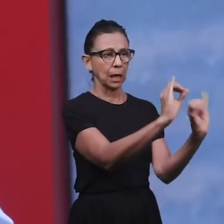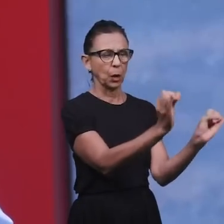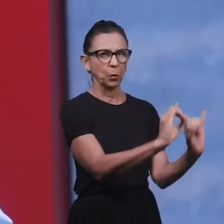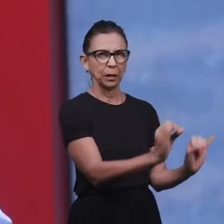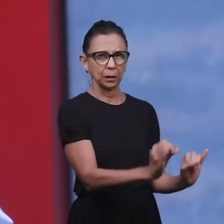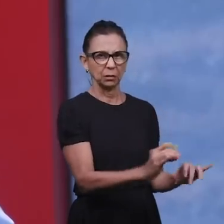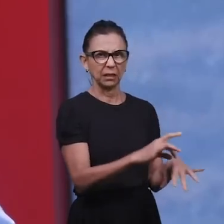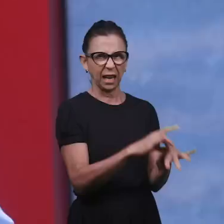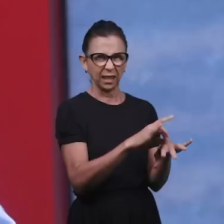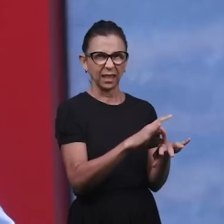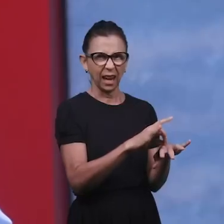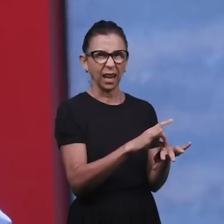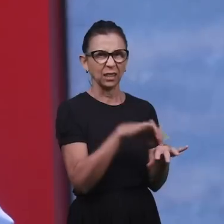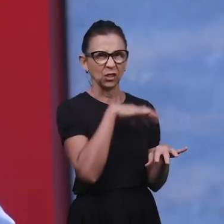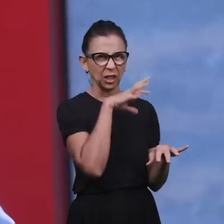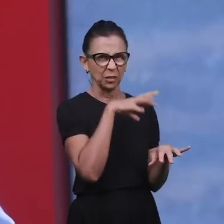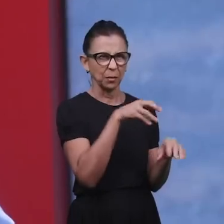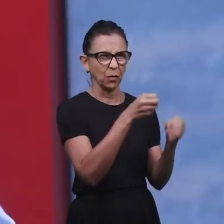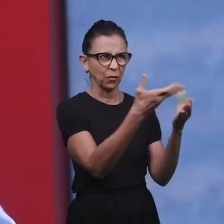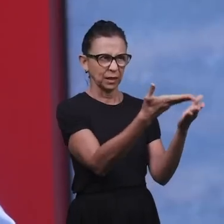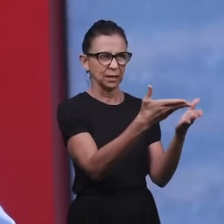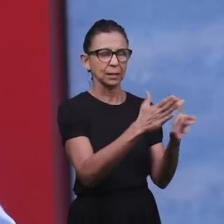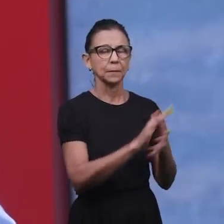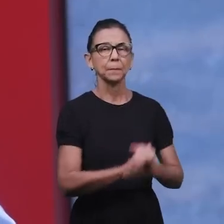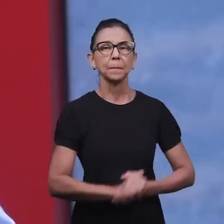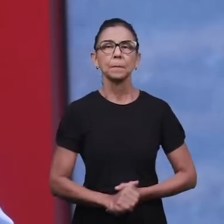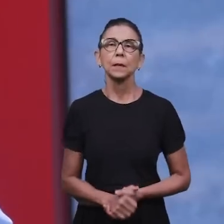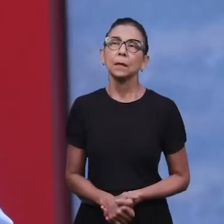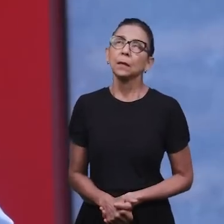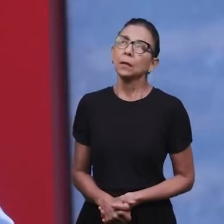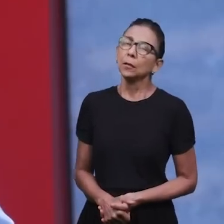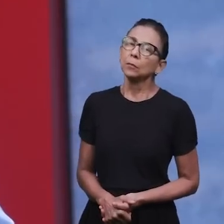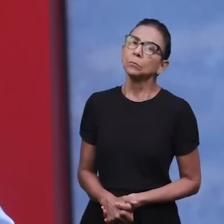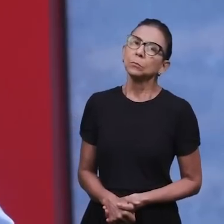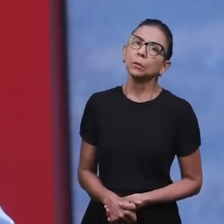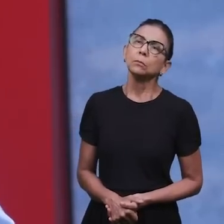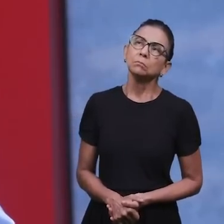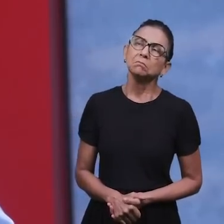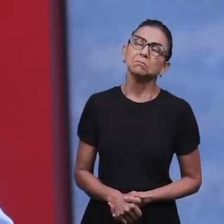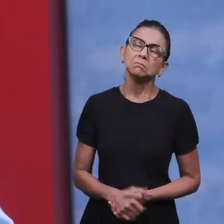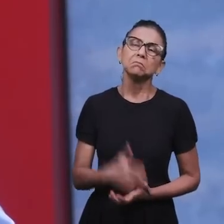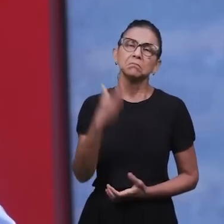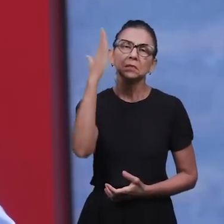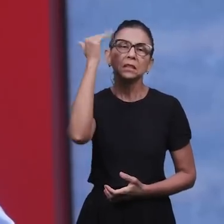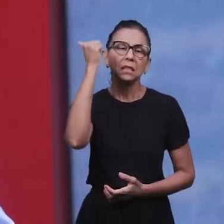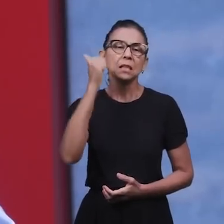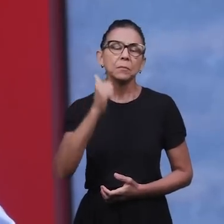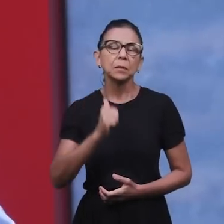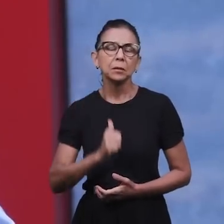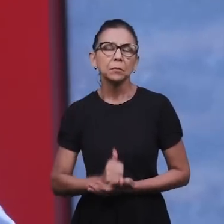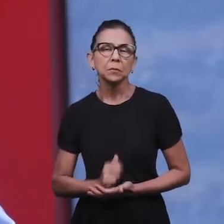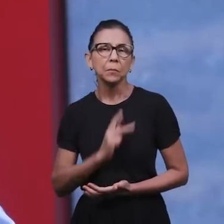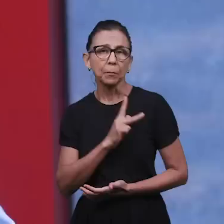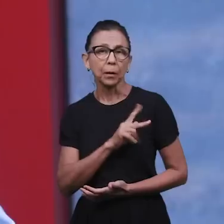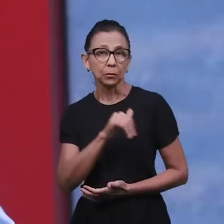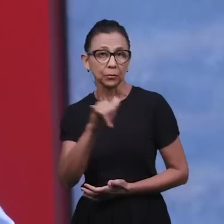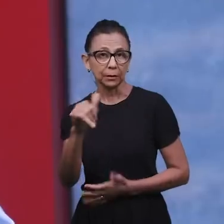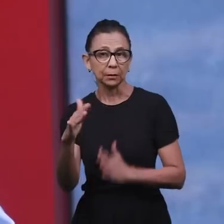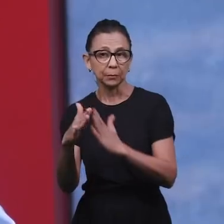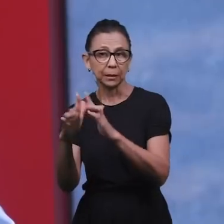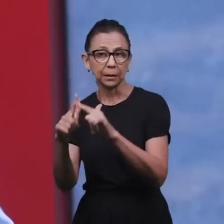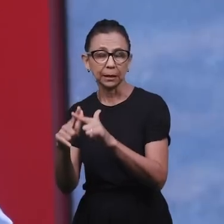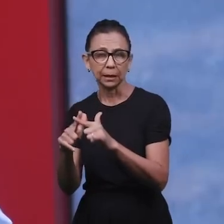para a igreja, todo mundo sabe que isso não convém, né? A ciência incha, mas